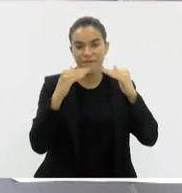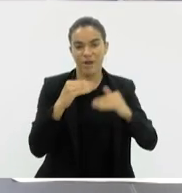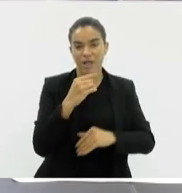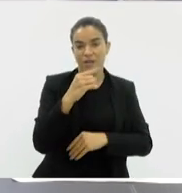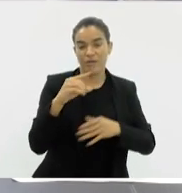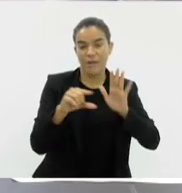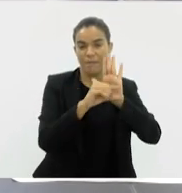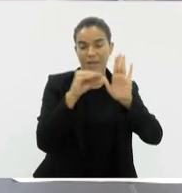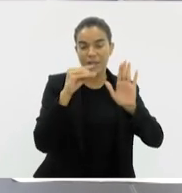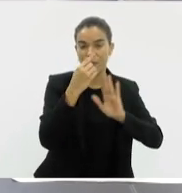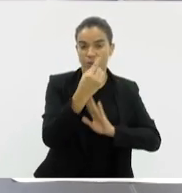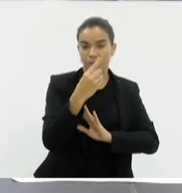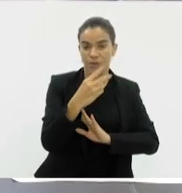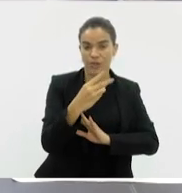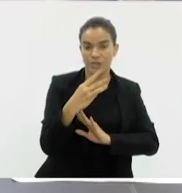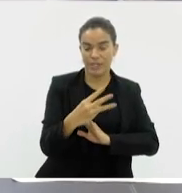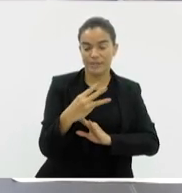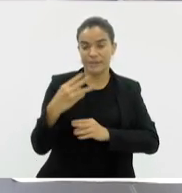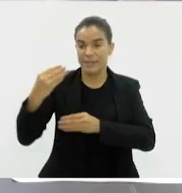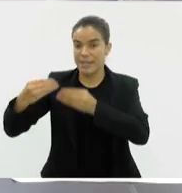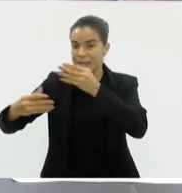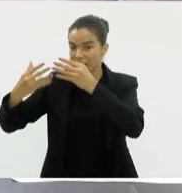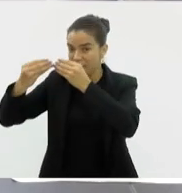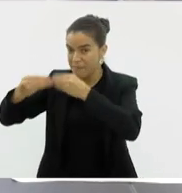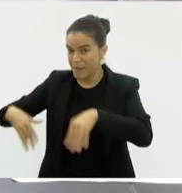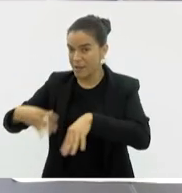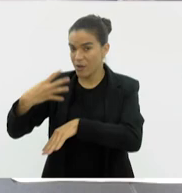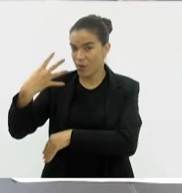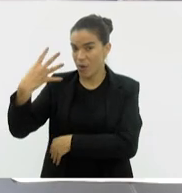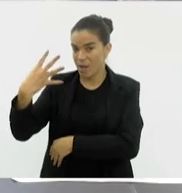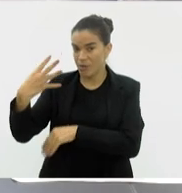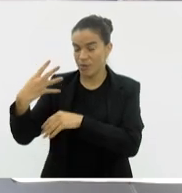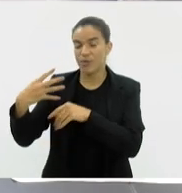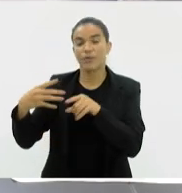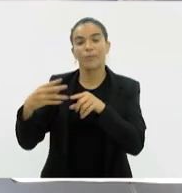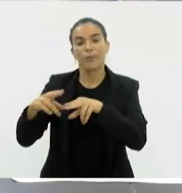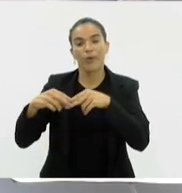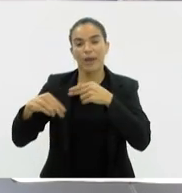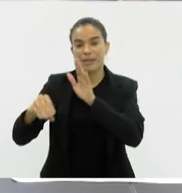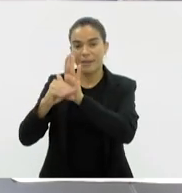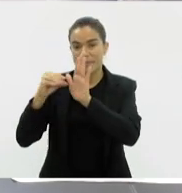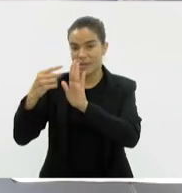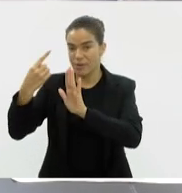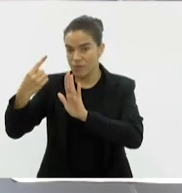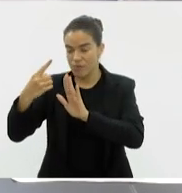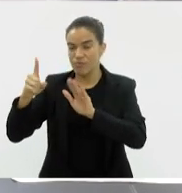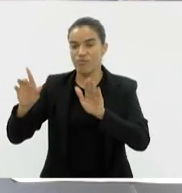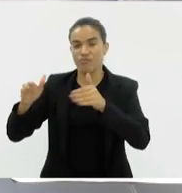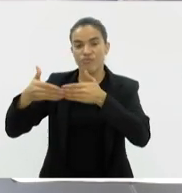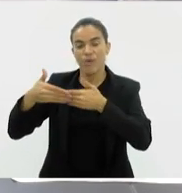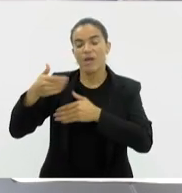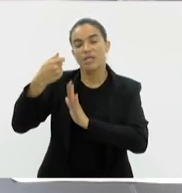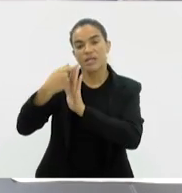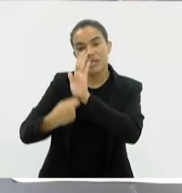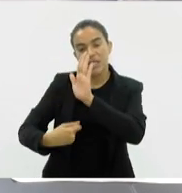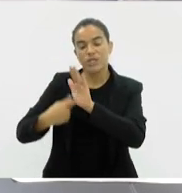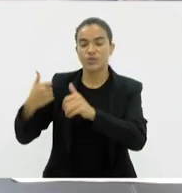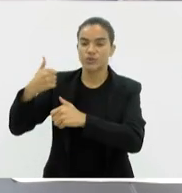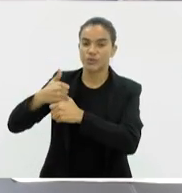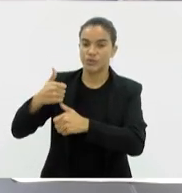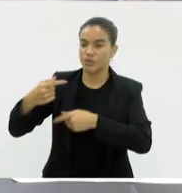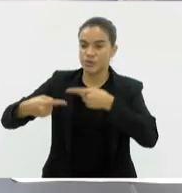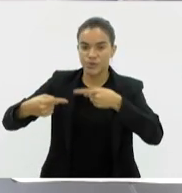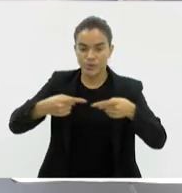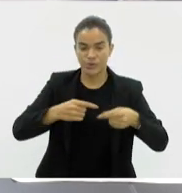2 e 3, prejudicada a emenda 4 pela aprovação da emenda 1, concluindo por substitutivo. Em